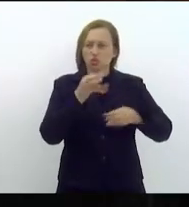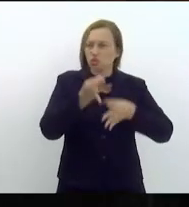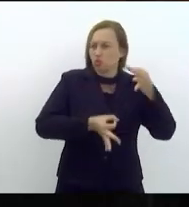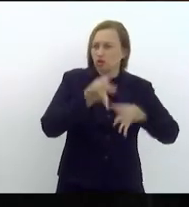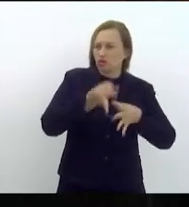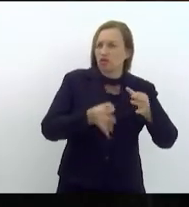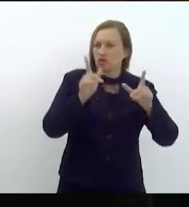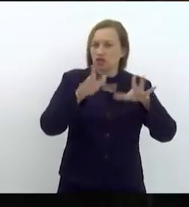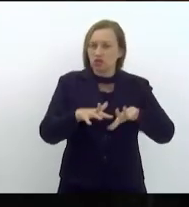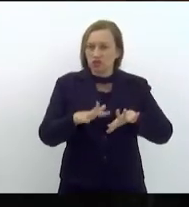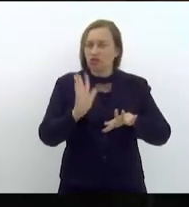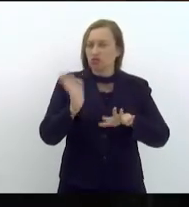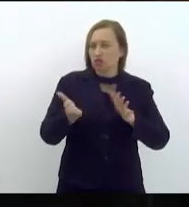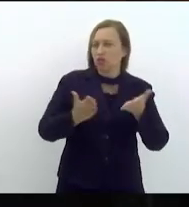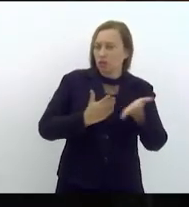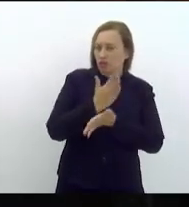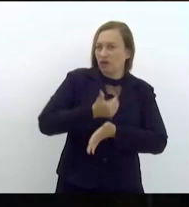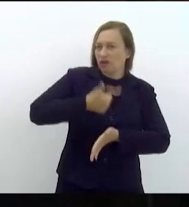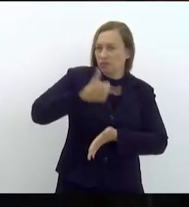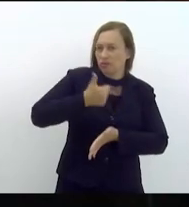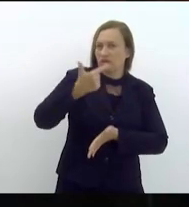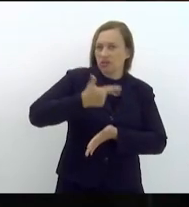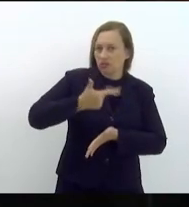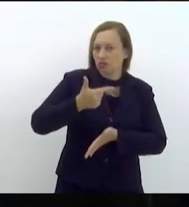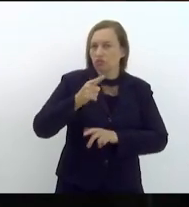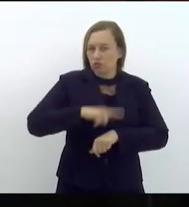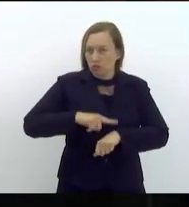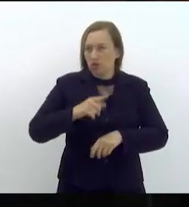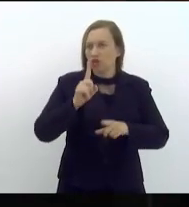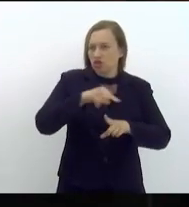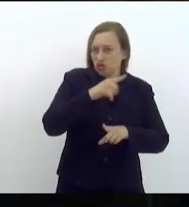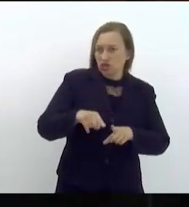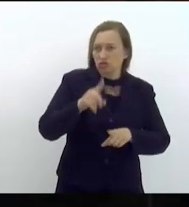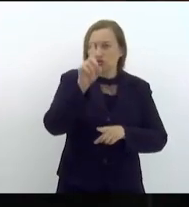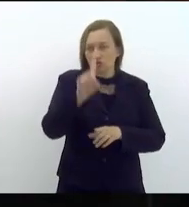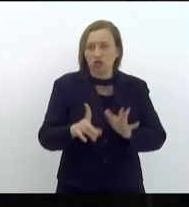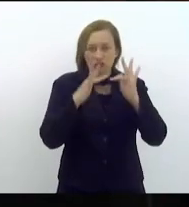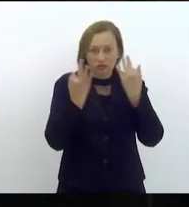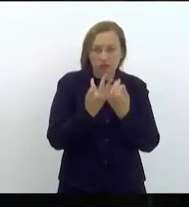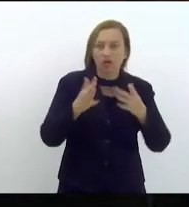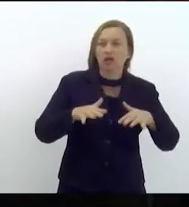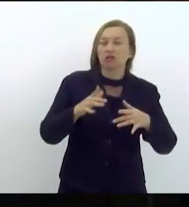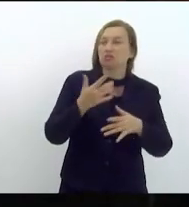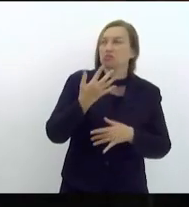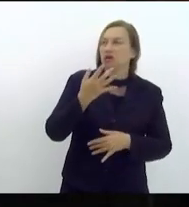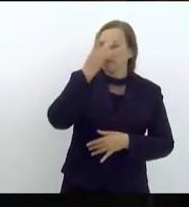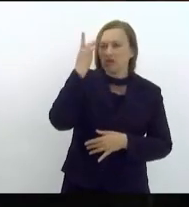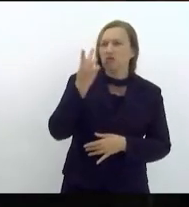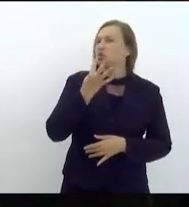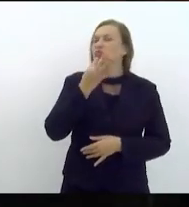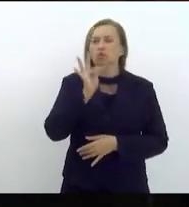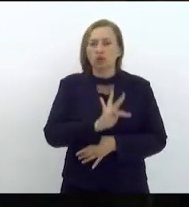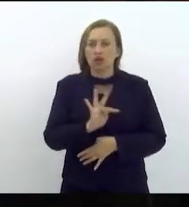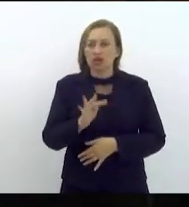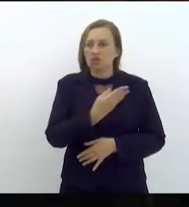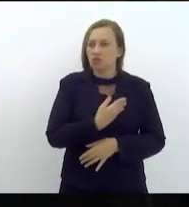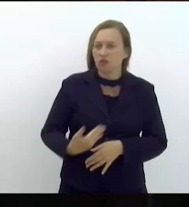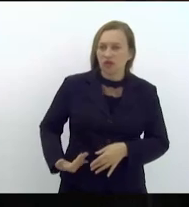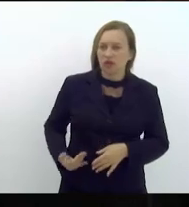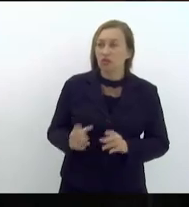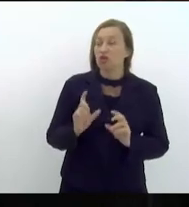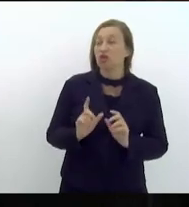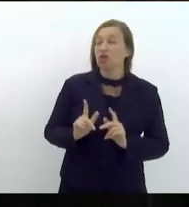já foi aí aprovado em primeiro e segundo Instância corte o direito dessas famílias para quem não conhece como o governador O que é